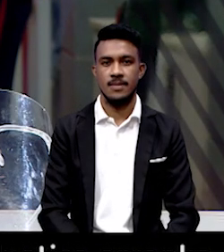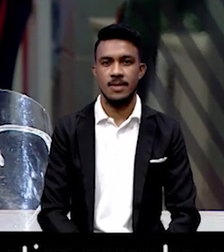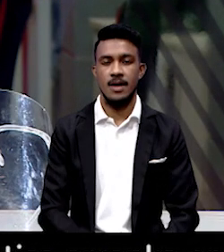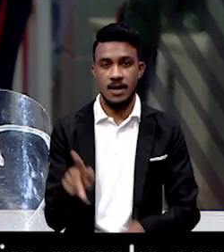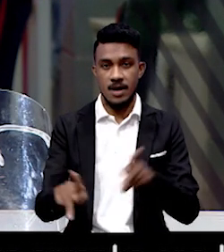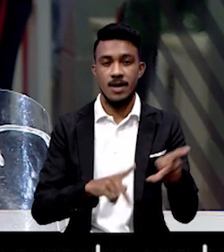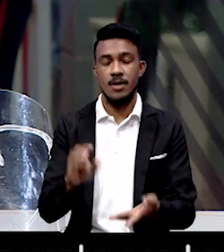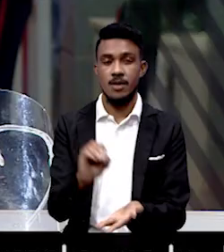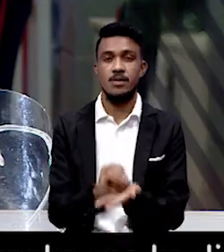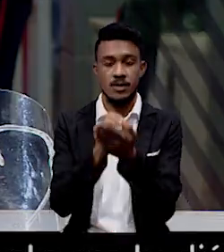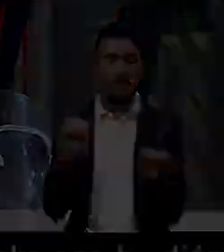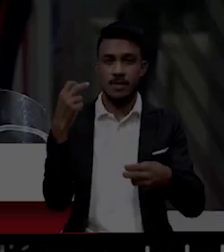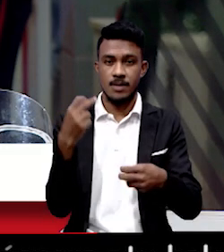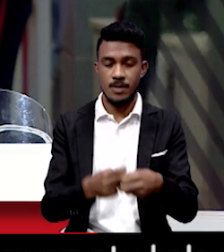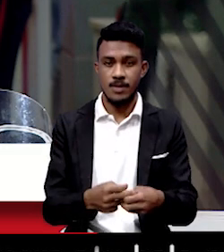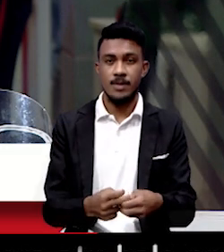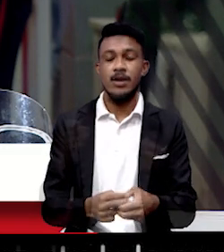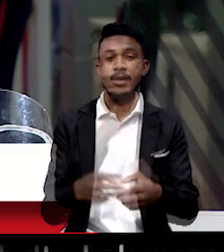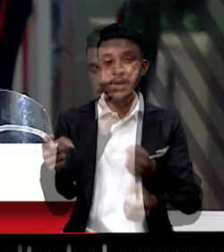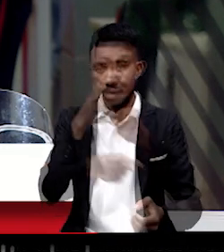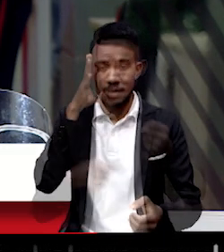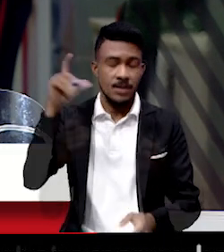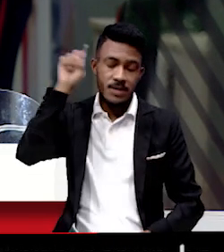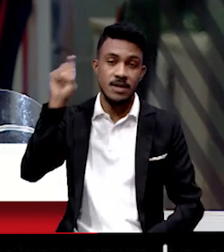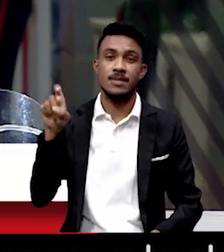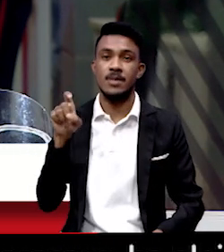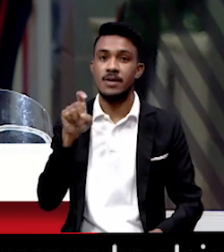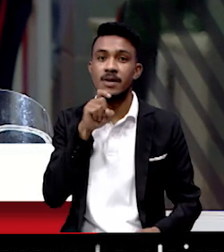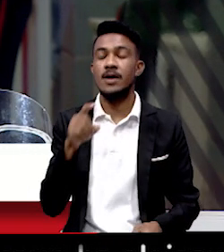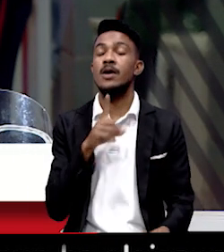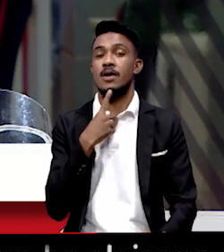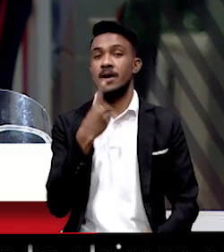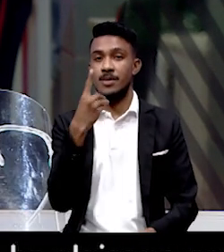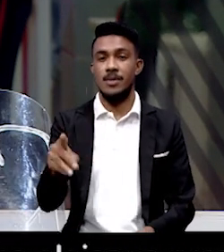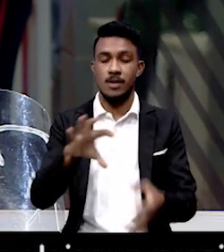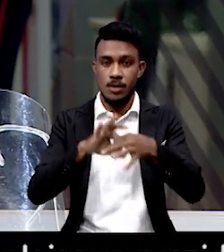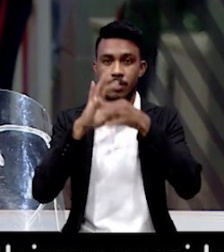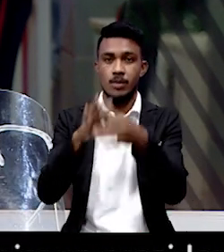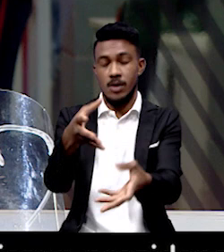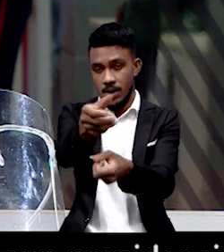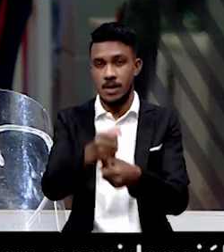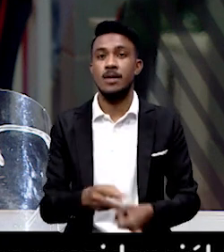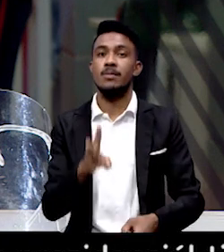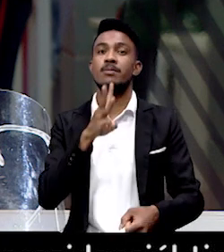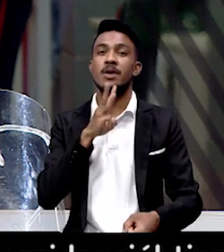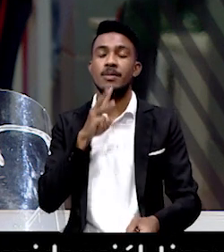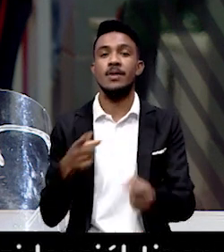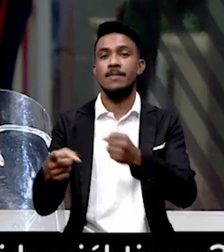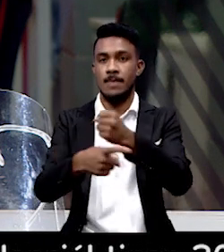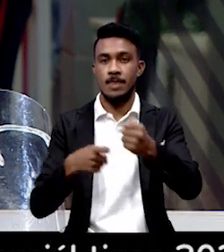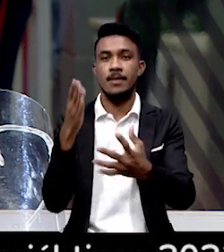Autoridade Areoa lavou atenção para a preocupação na Tarnães, que a relacionada Guzmão orienta a equipa da Daquedas Beba na Tarlaram.